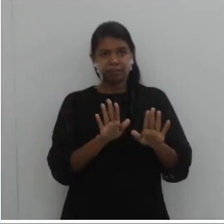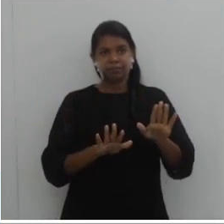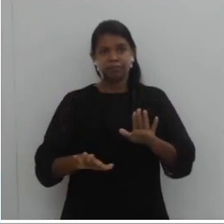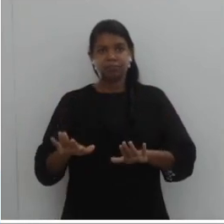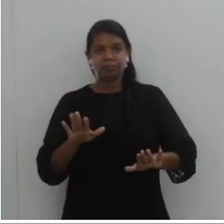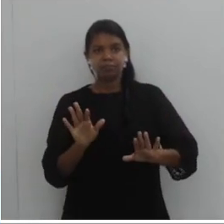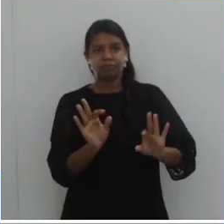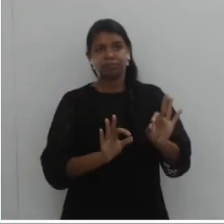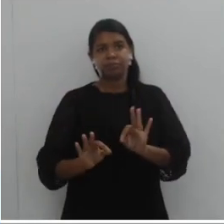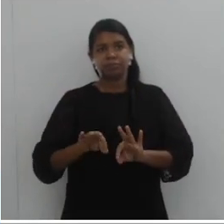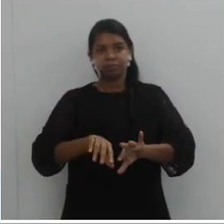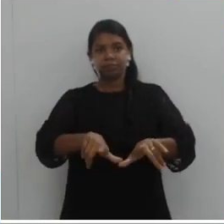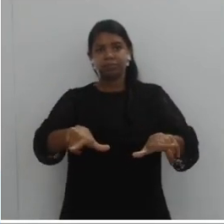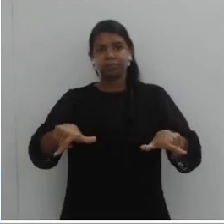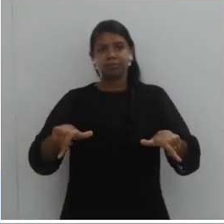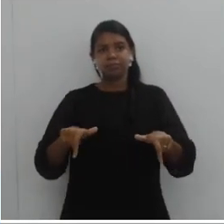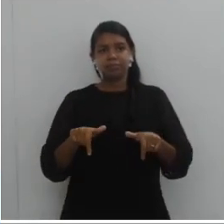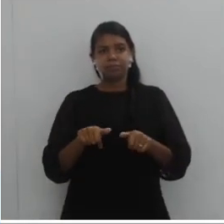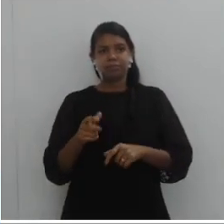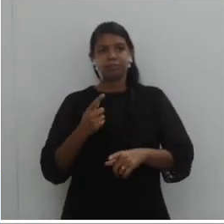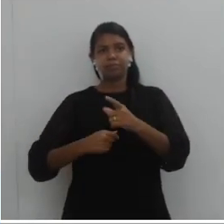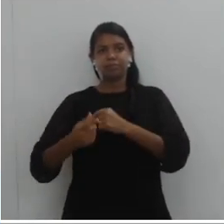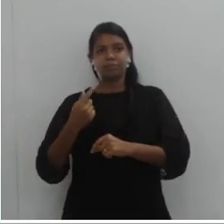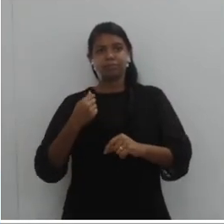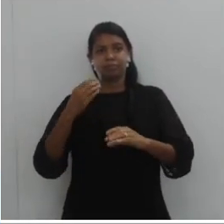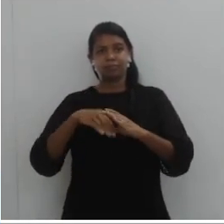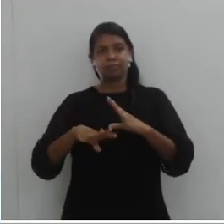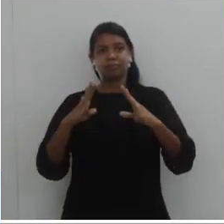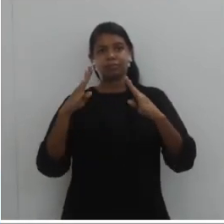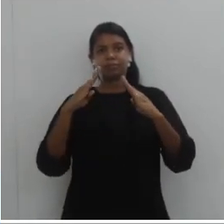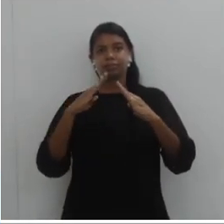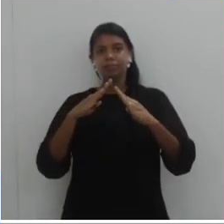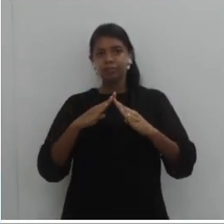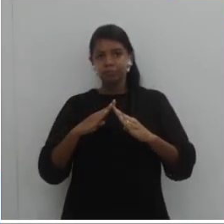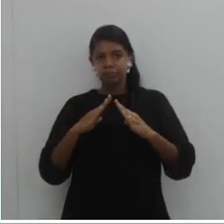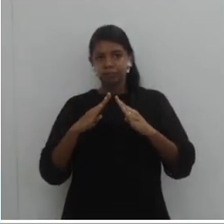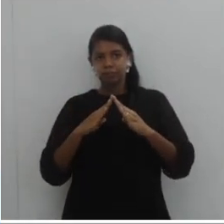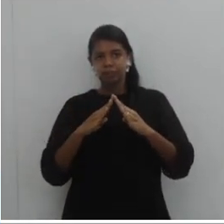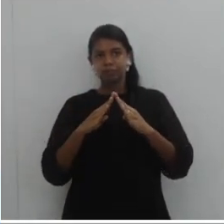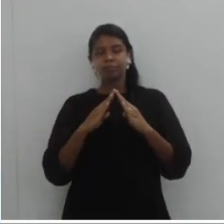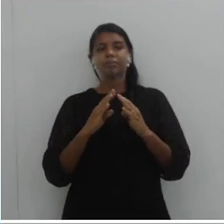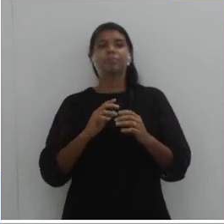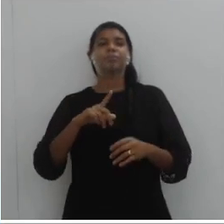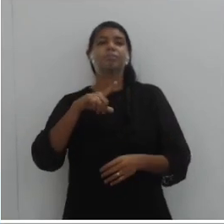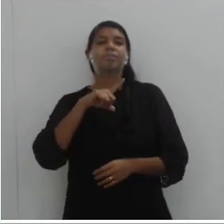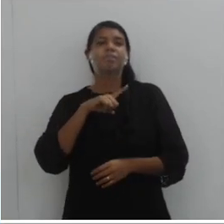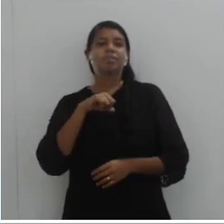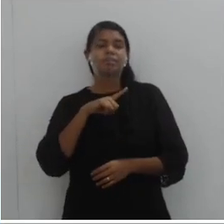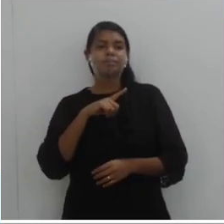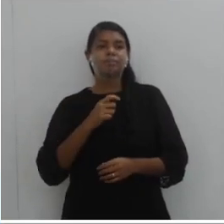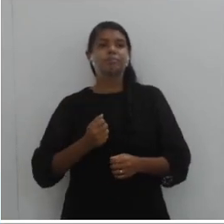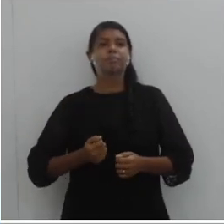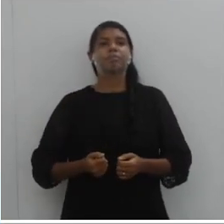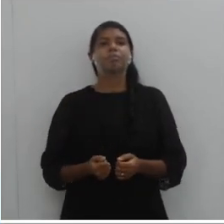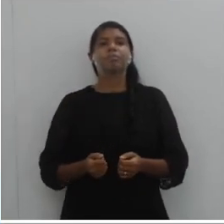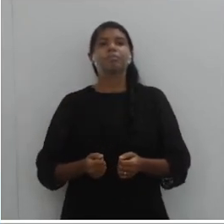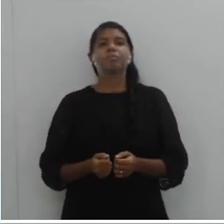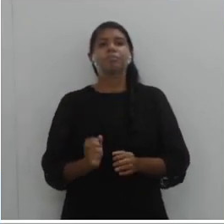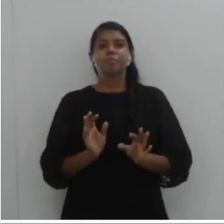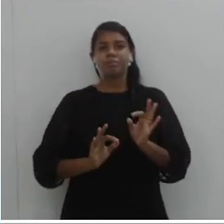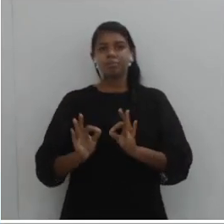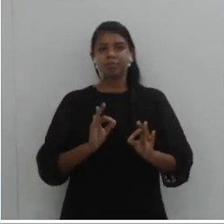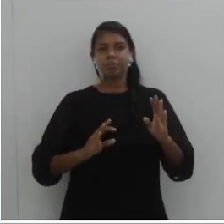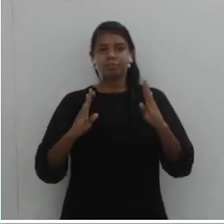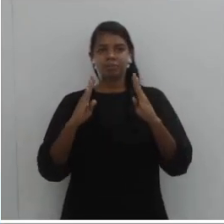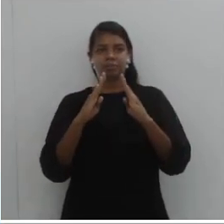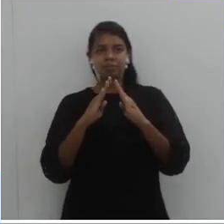como administrar o lar. Ou seja, elas tinham o poder de administrar o lar.